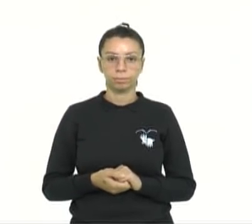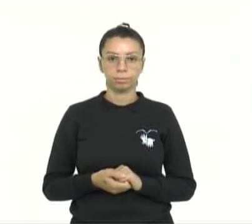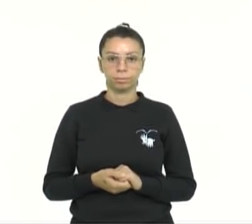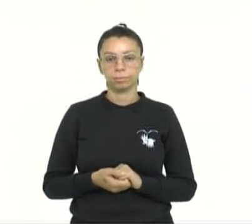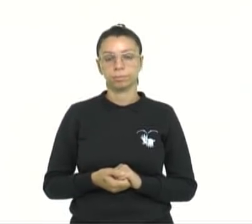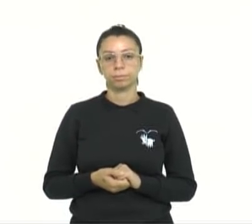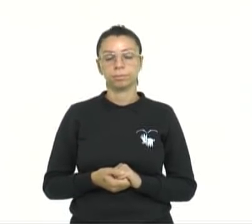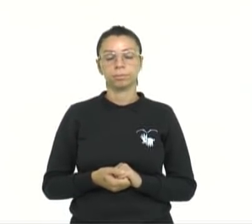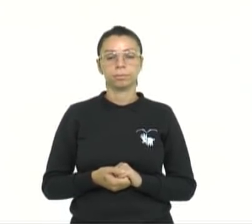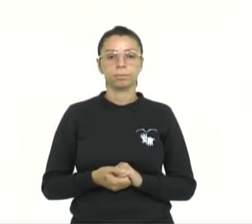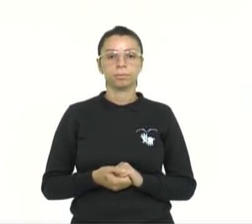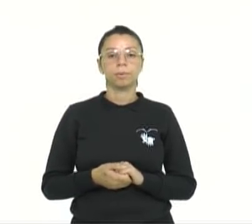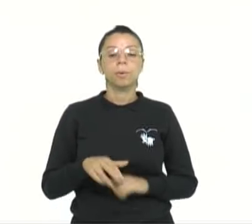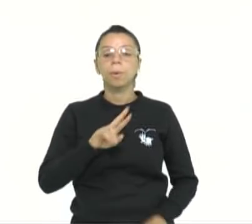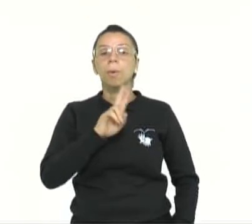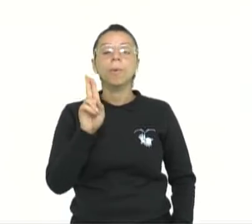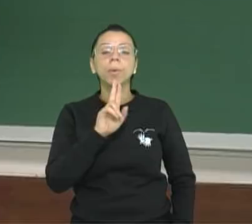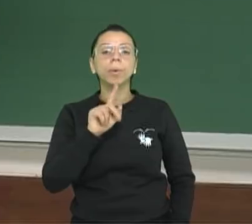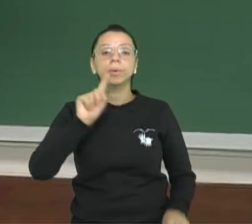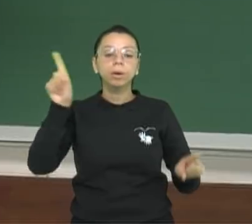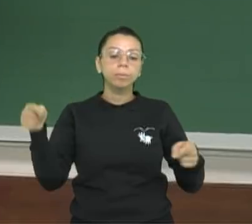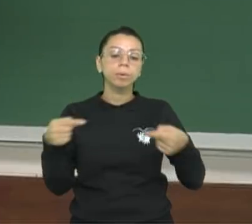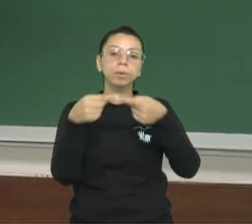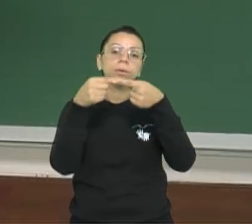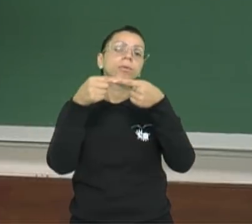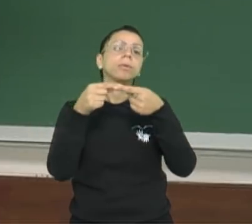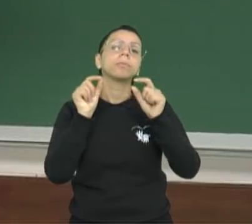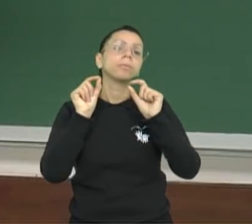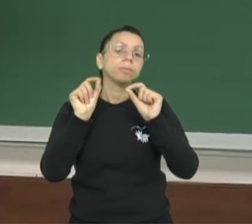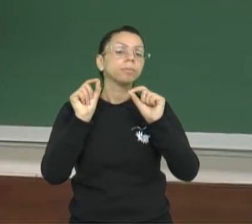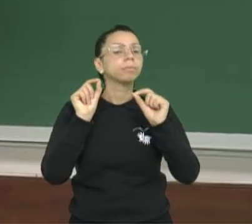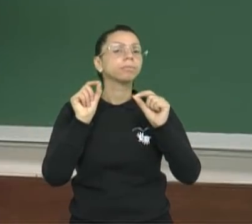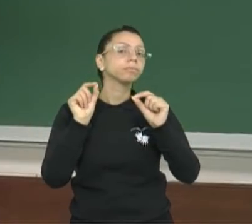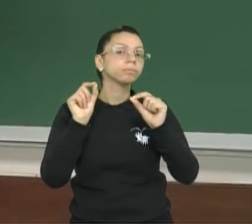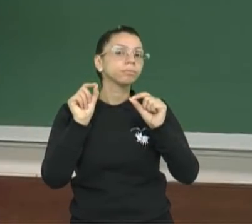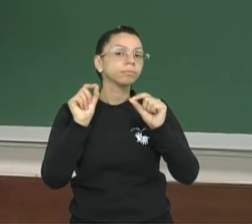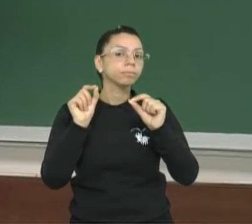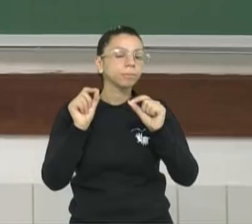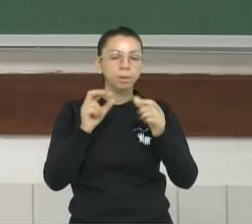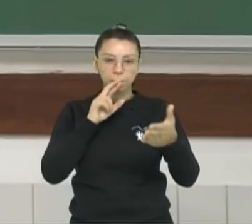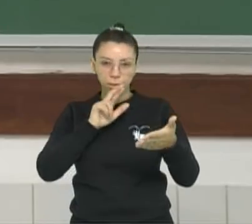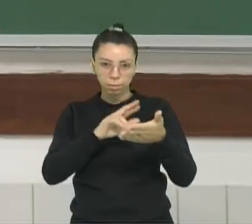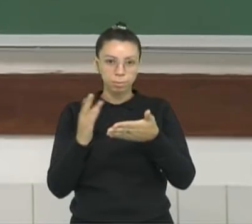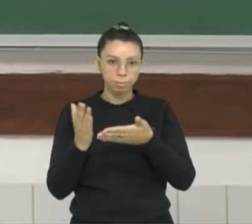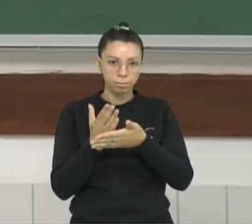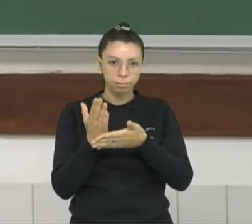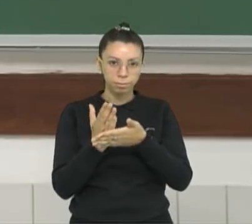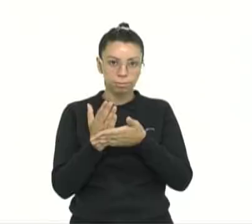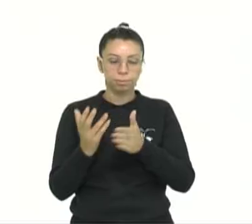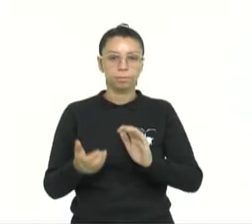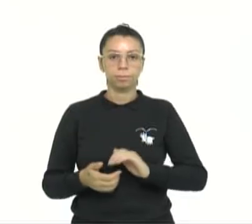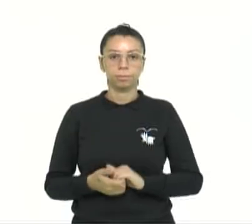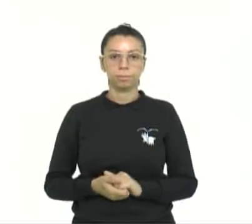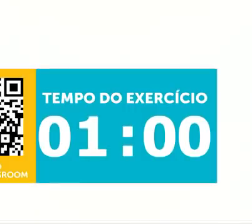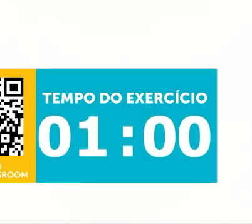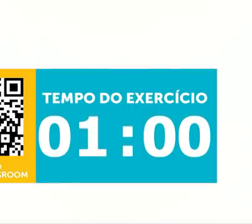Queen, ou a próxima, Robert Bruce Banner. Quem será? Vamos lá? Responde aí no teu caderno.